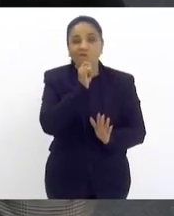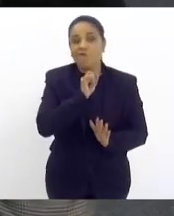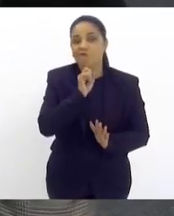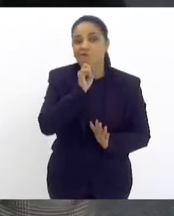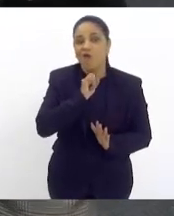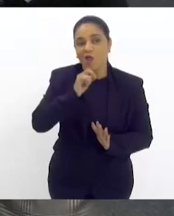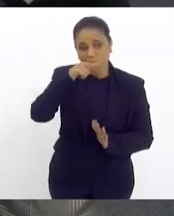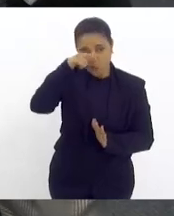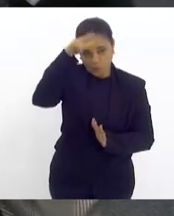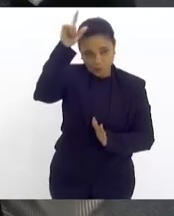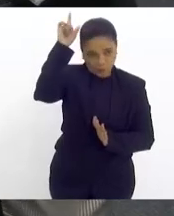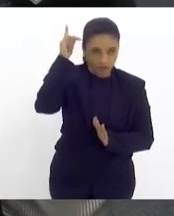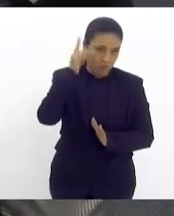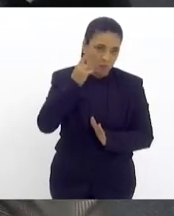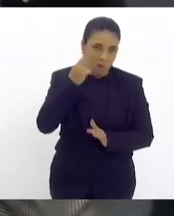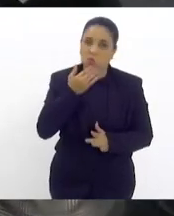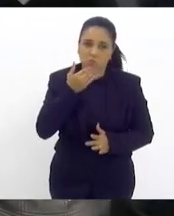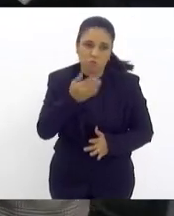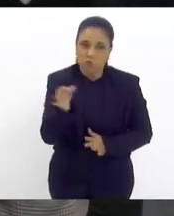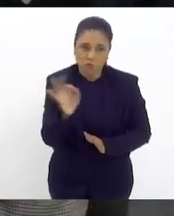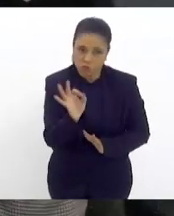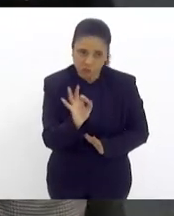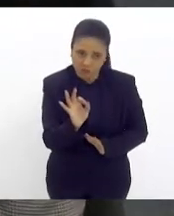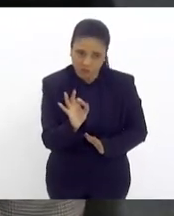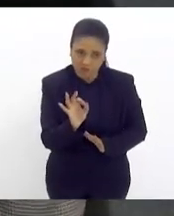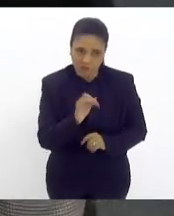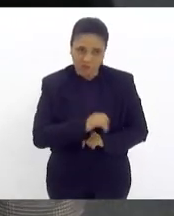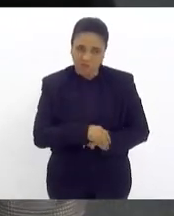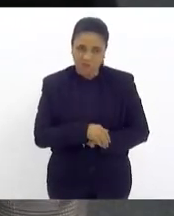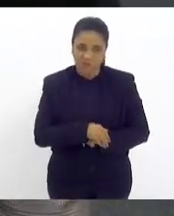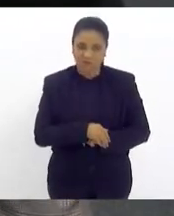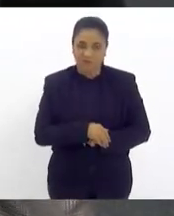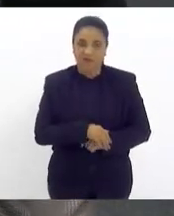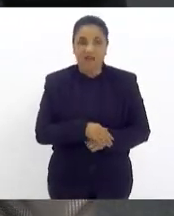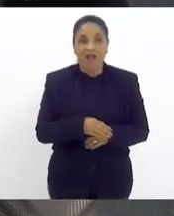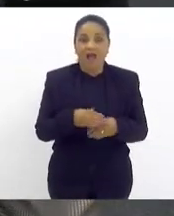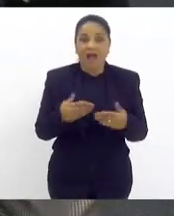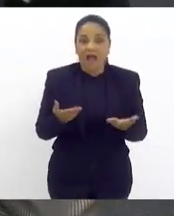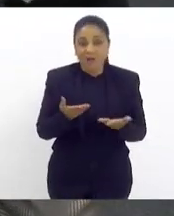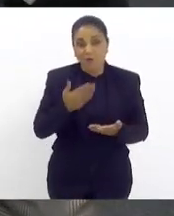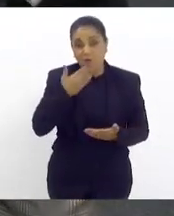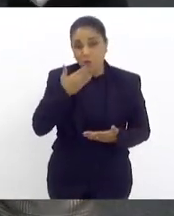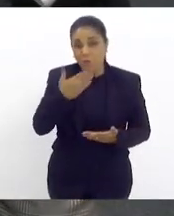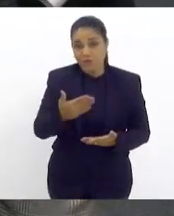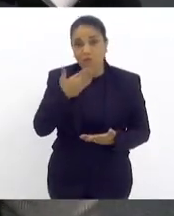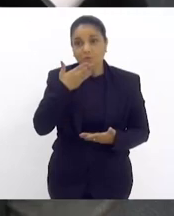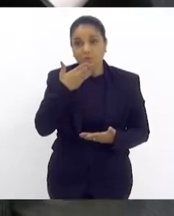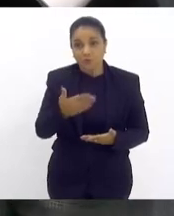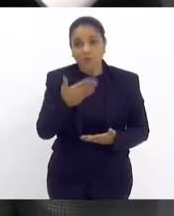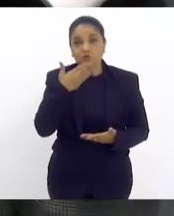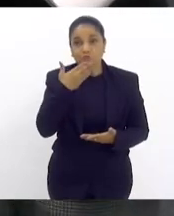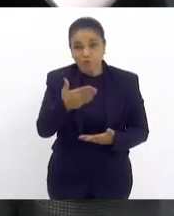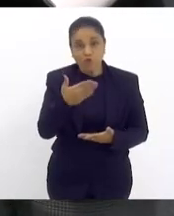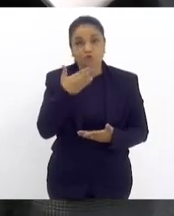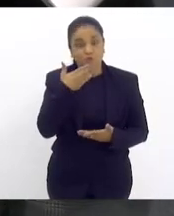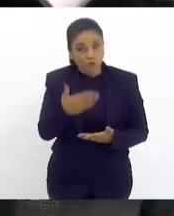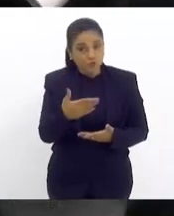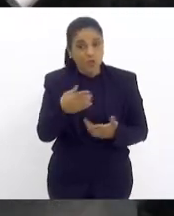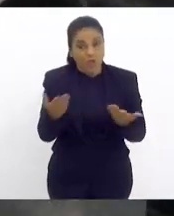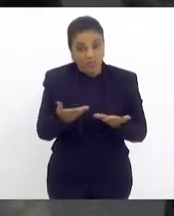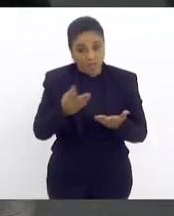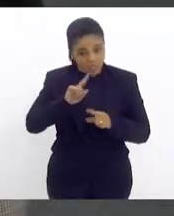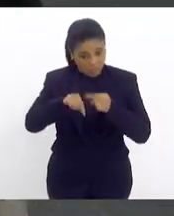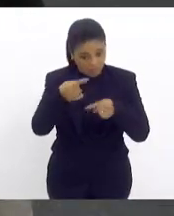Viesse a pauta eu não pedi isso Eu por enquanto estou pedindo daqui a pouco eu vou exigir